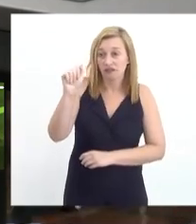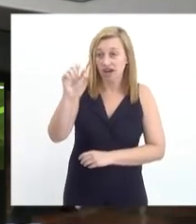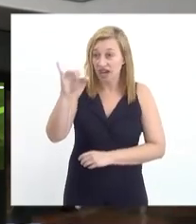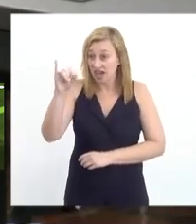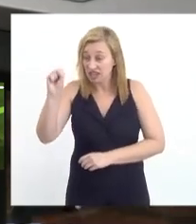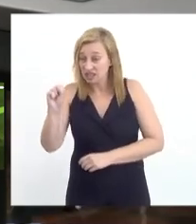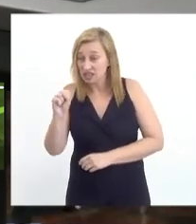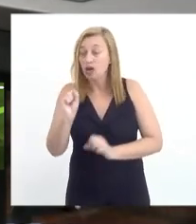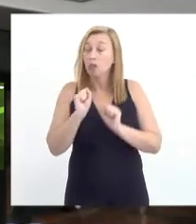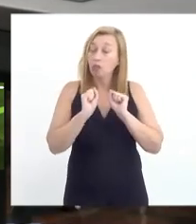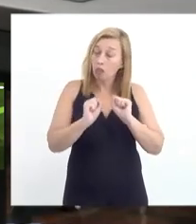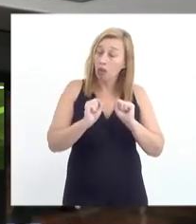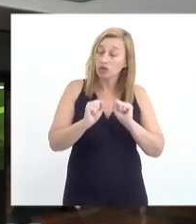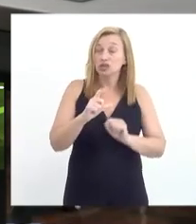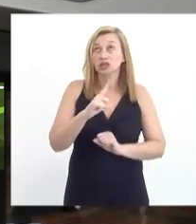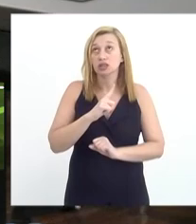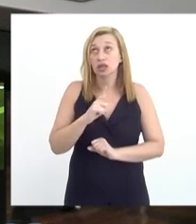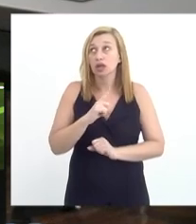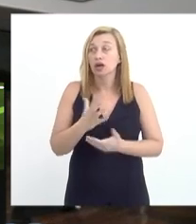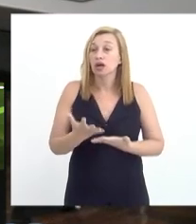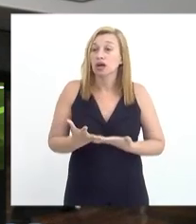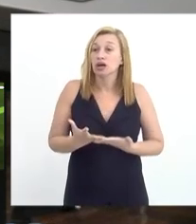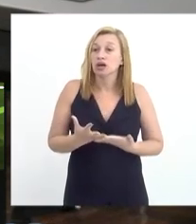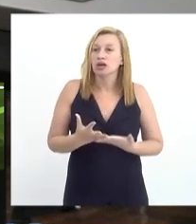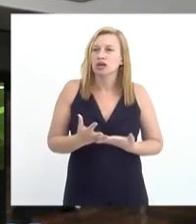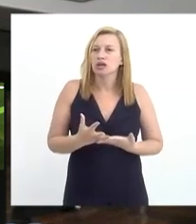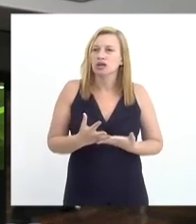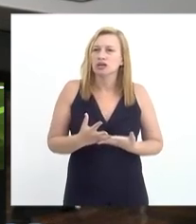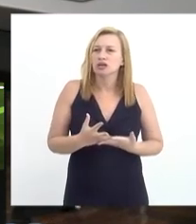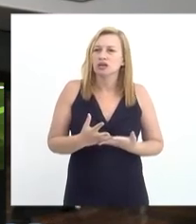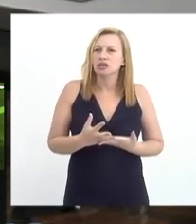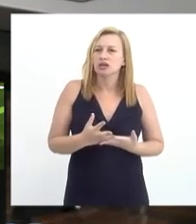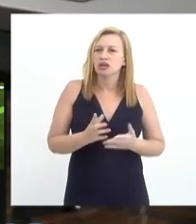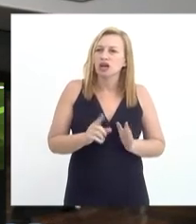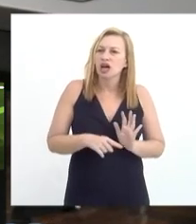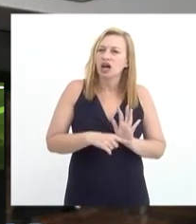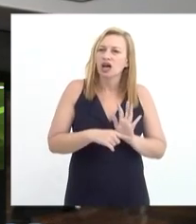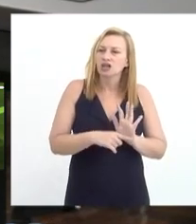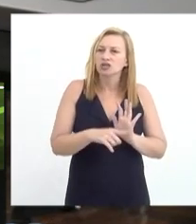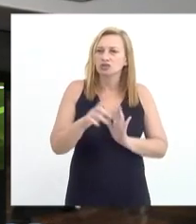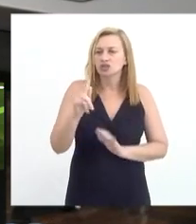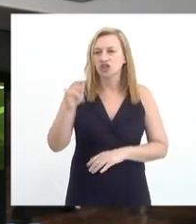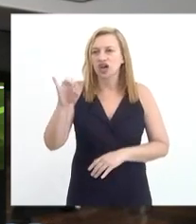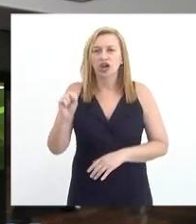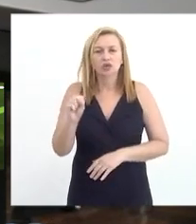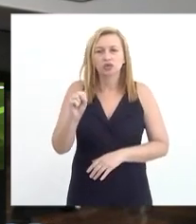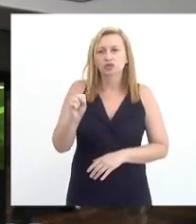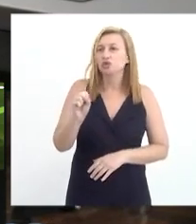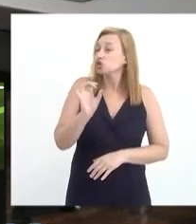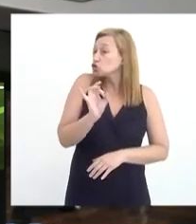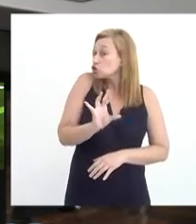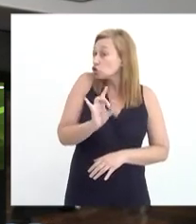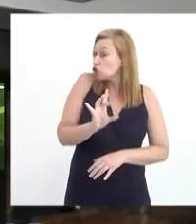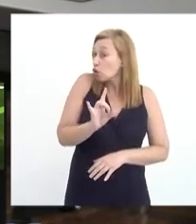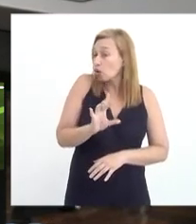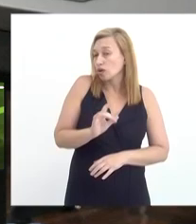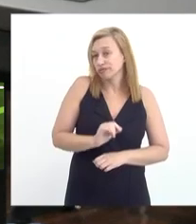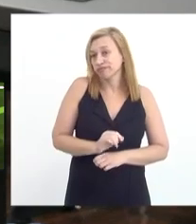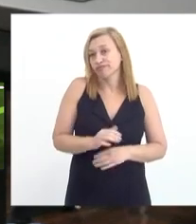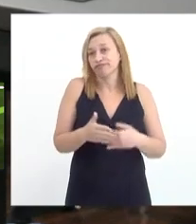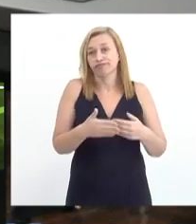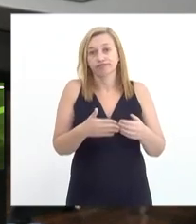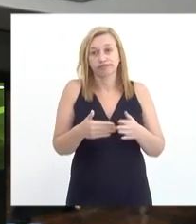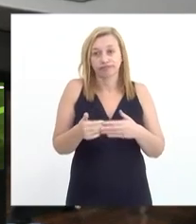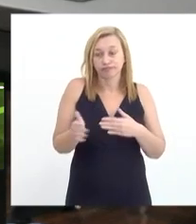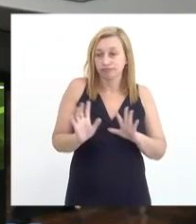Possa haver Então A recomposição Dos cargos É só isso Porque por um lapso Qualquer